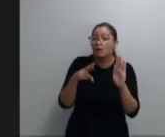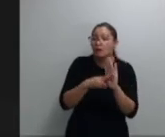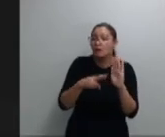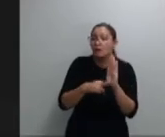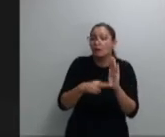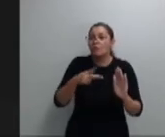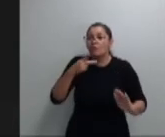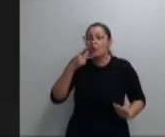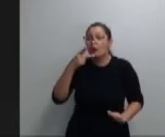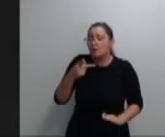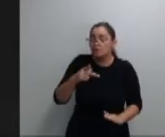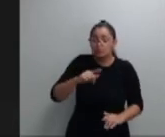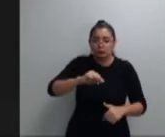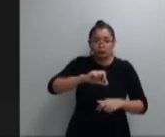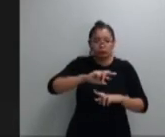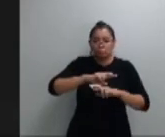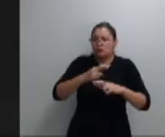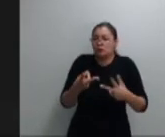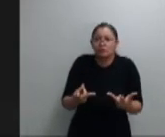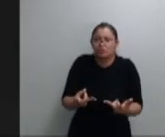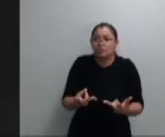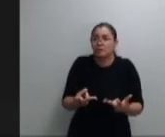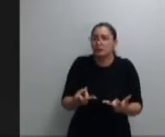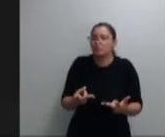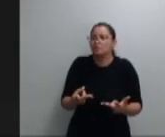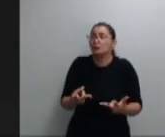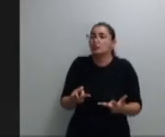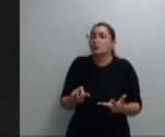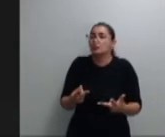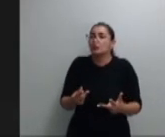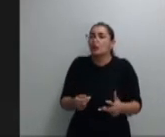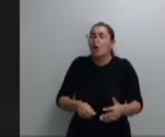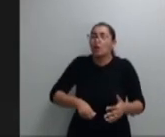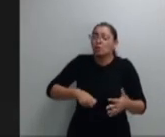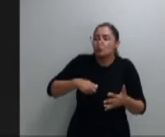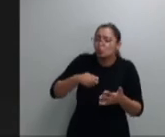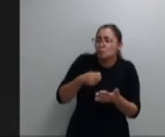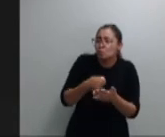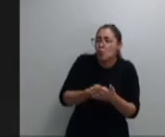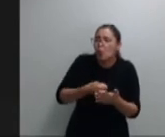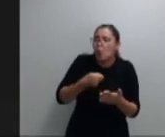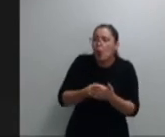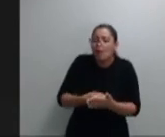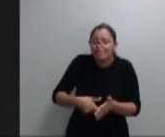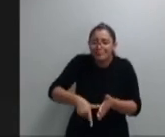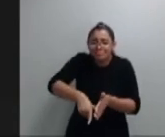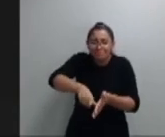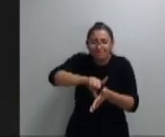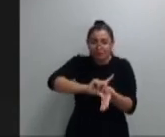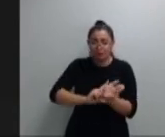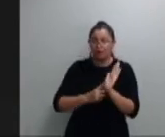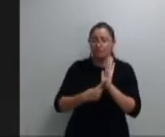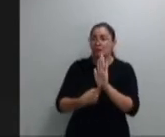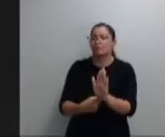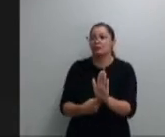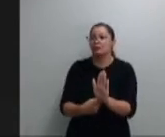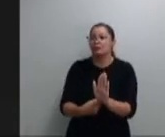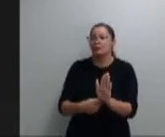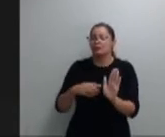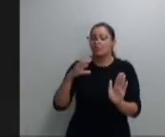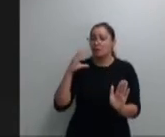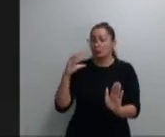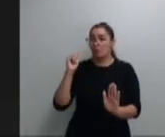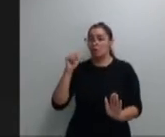completamente diferente que é a exigência de apresentação prévia então o CAD tem que ser